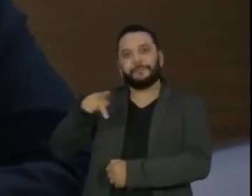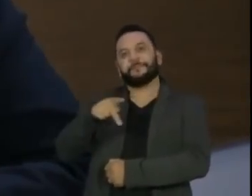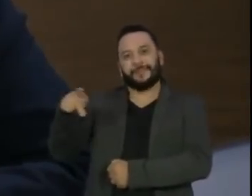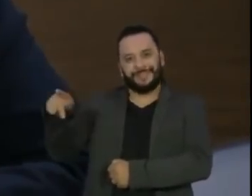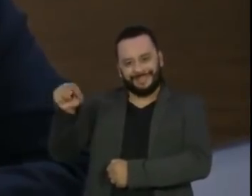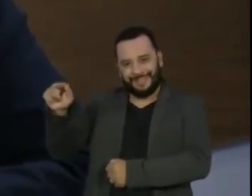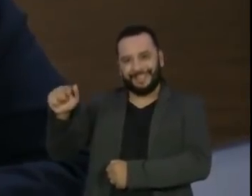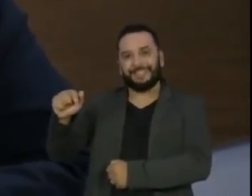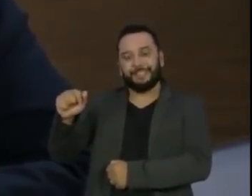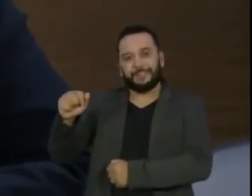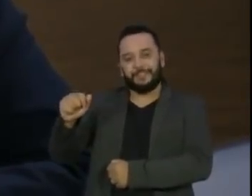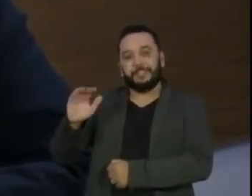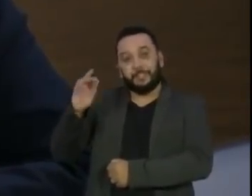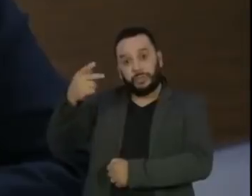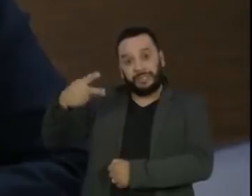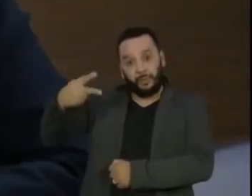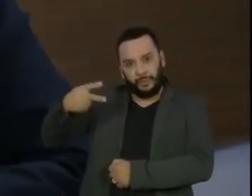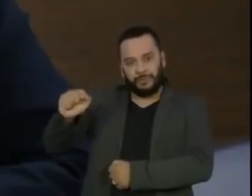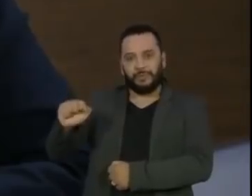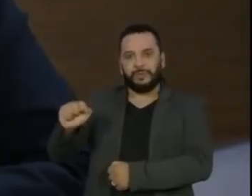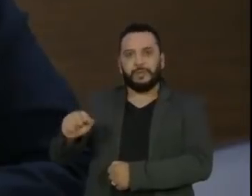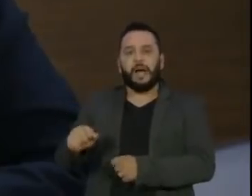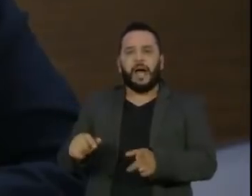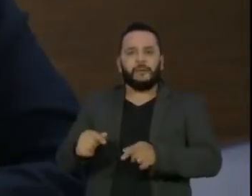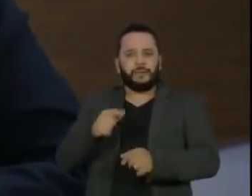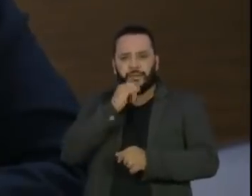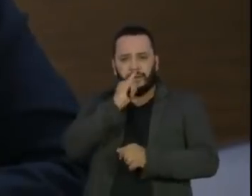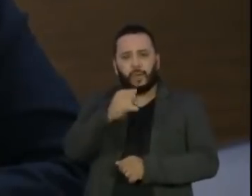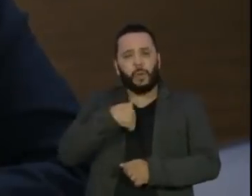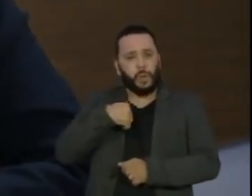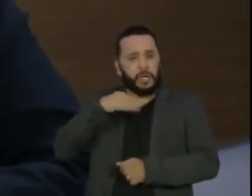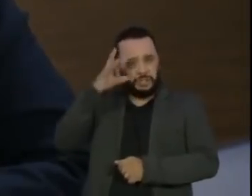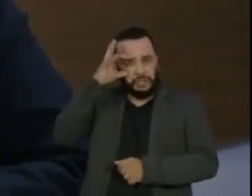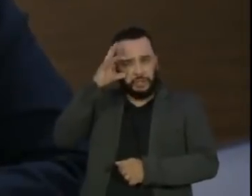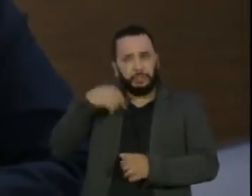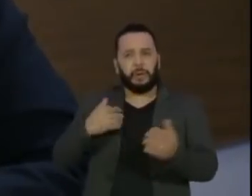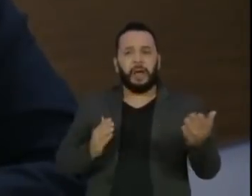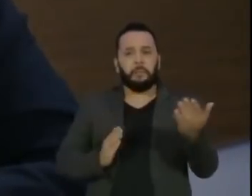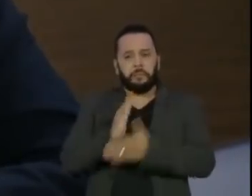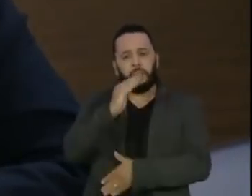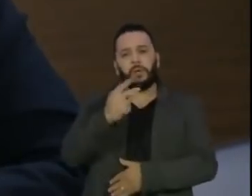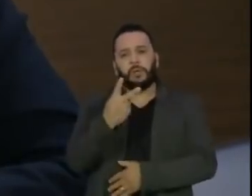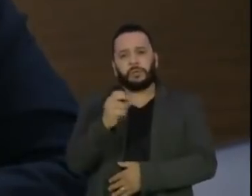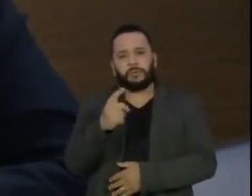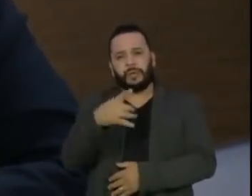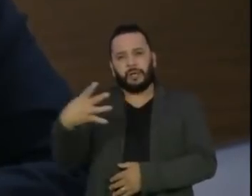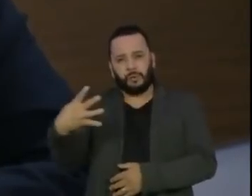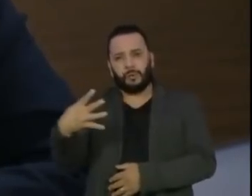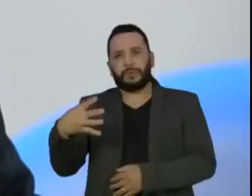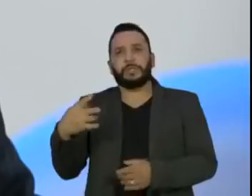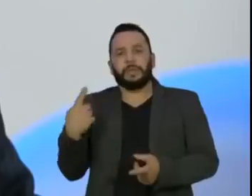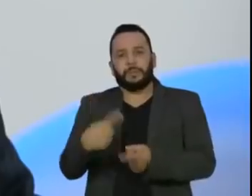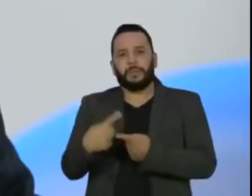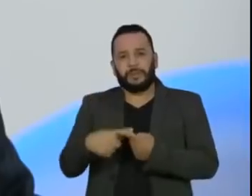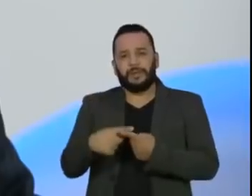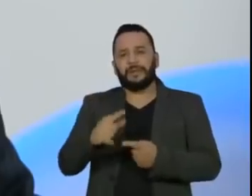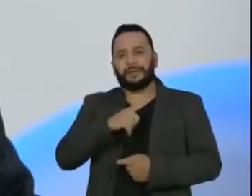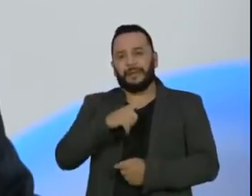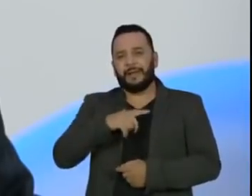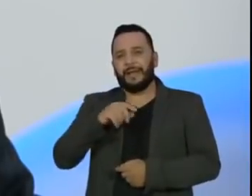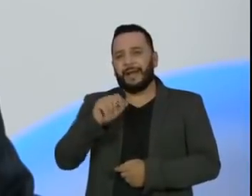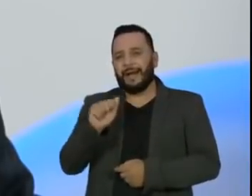reeleita no no ano seguinte se eu for assim a Dilma vai ganhar no primeiro turno em 2014 por que ocorrerá uma antropofagia de anões